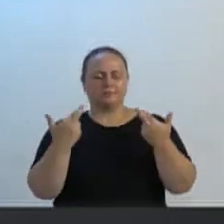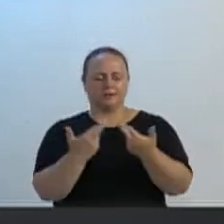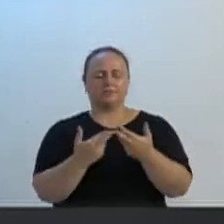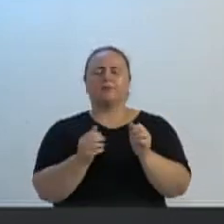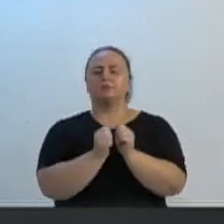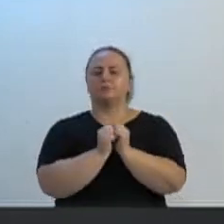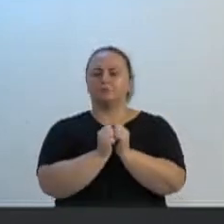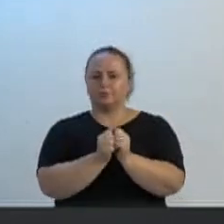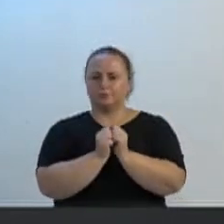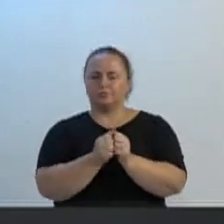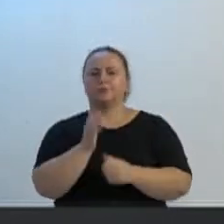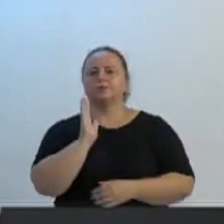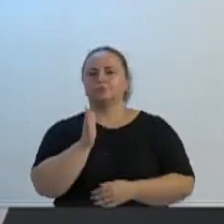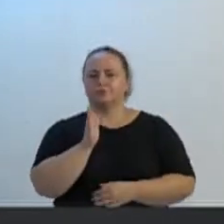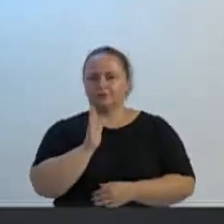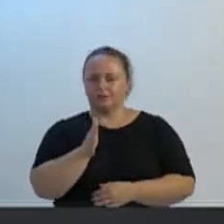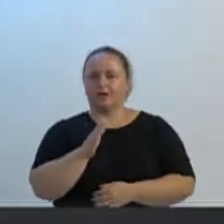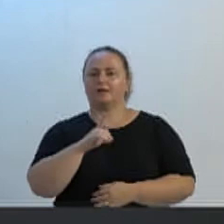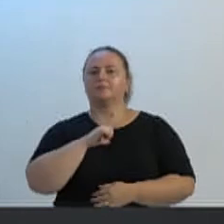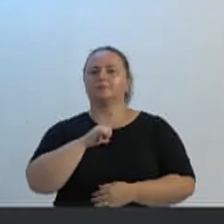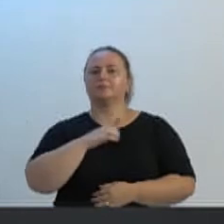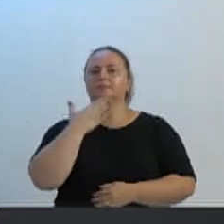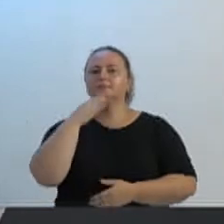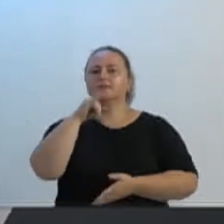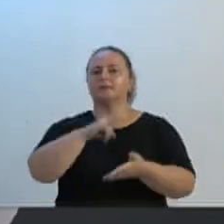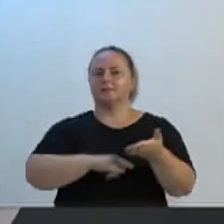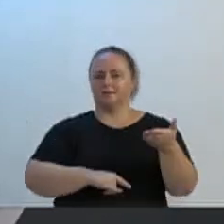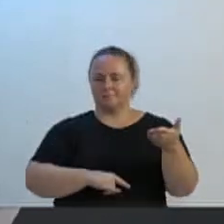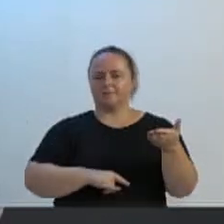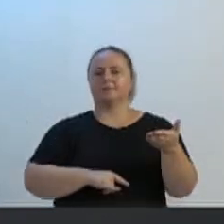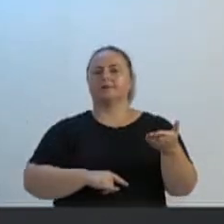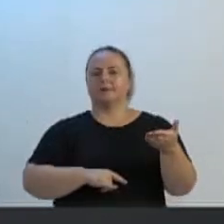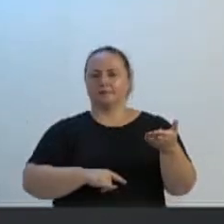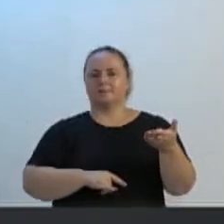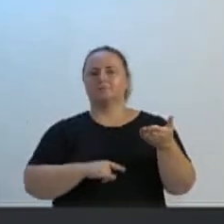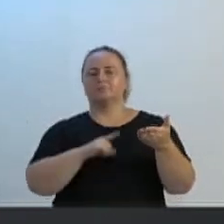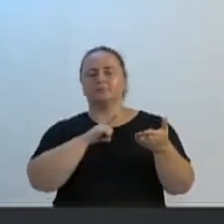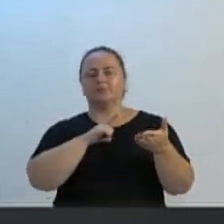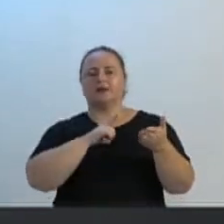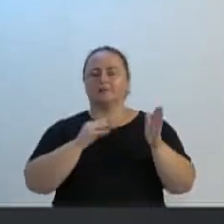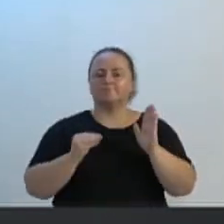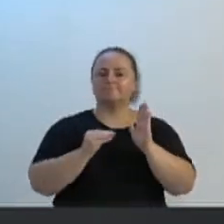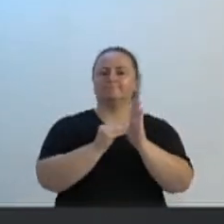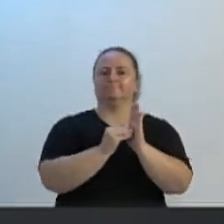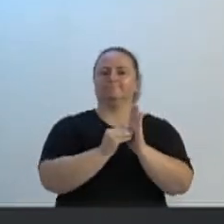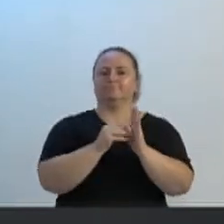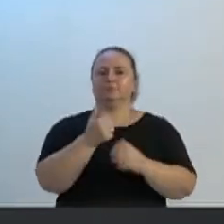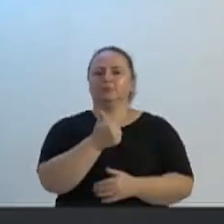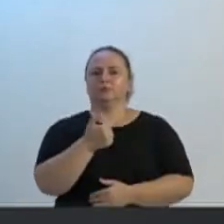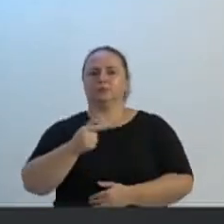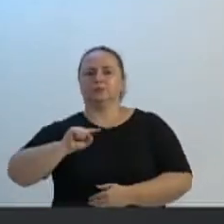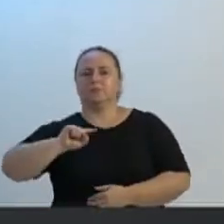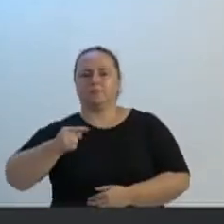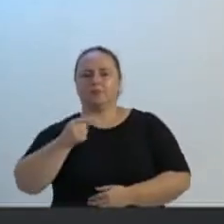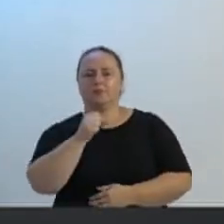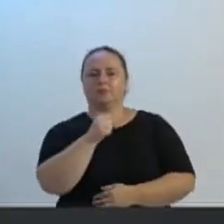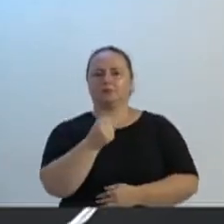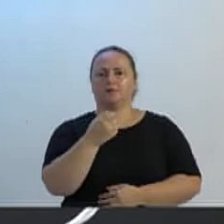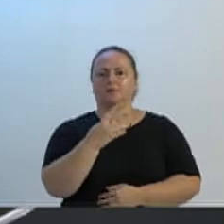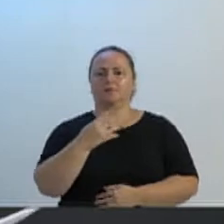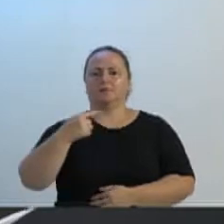participamos inclusive tem aqui o requerimento é a indicação 12847 justo